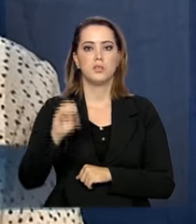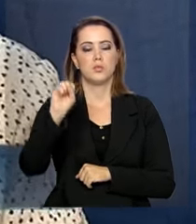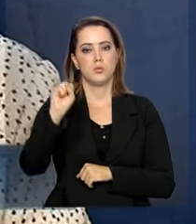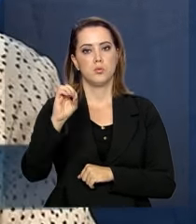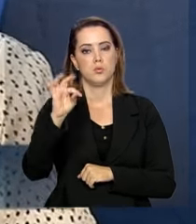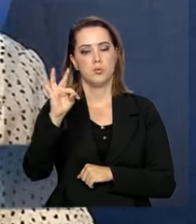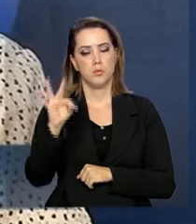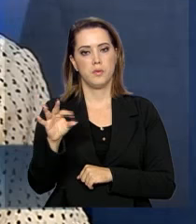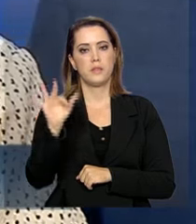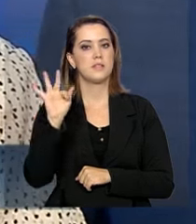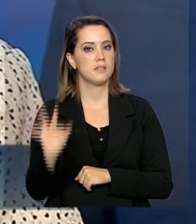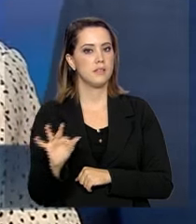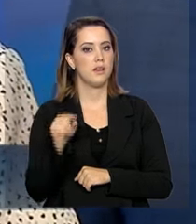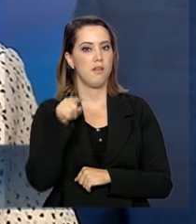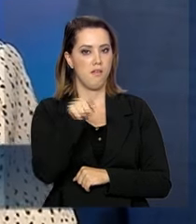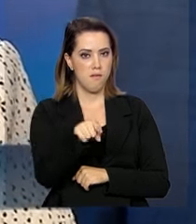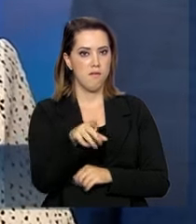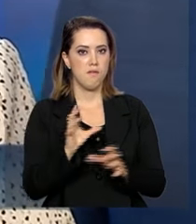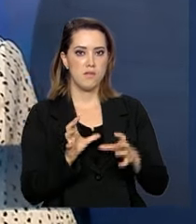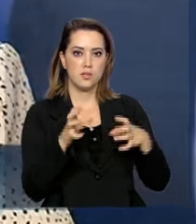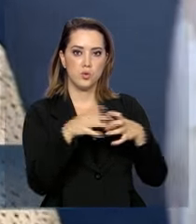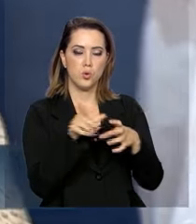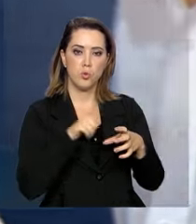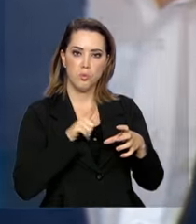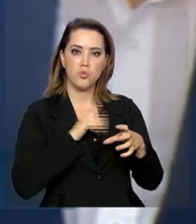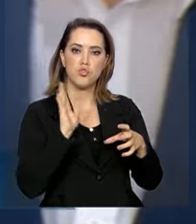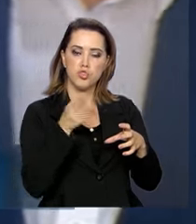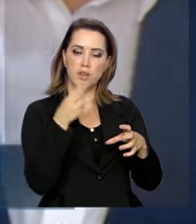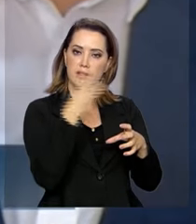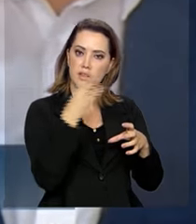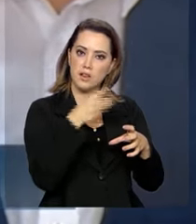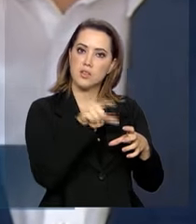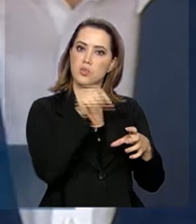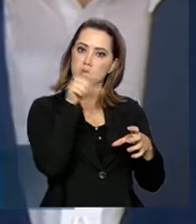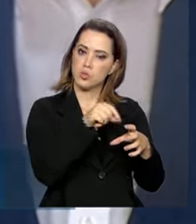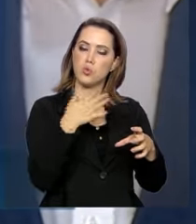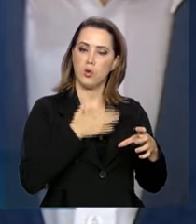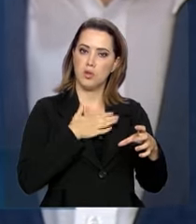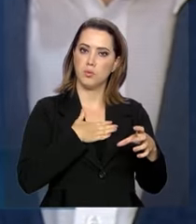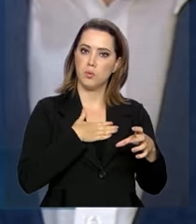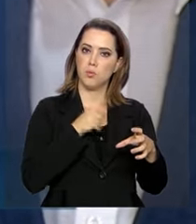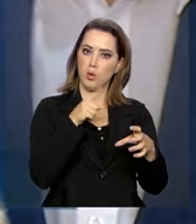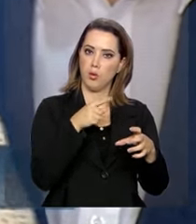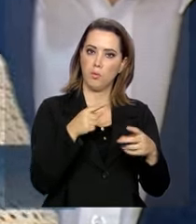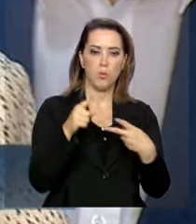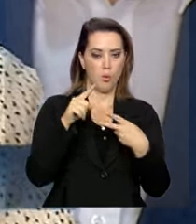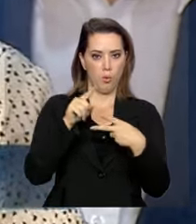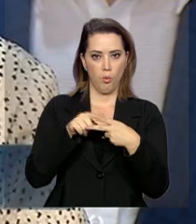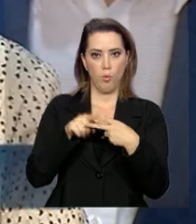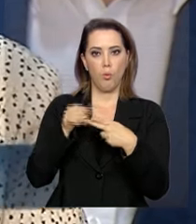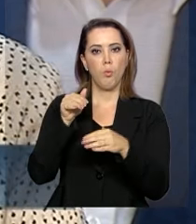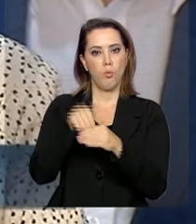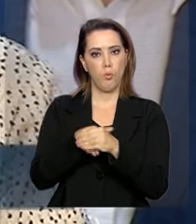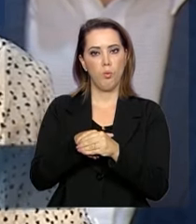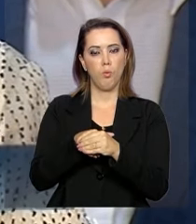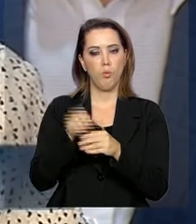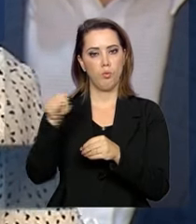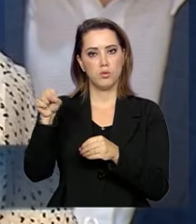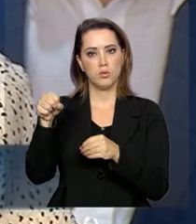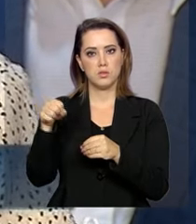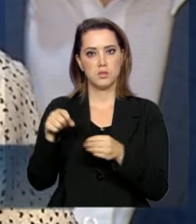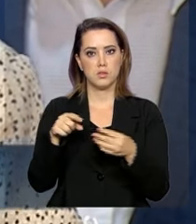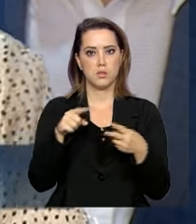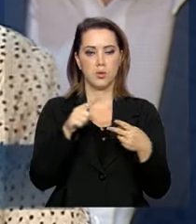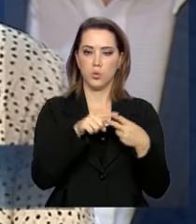tinha 3 ministros nomeados por mim. Um deles votou a favor, os outros 2